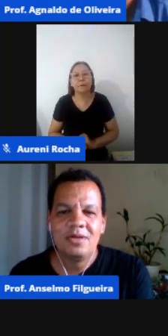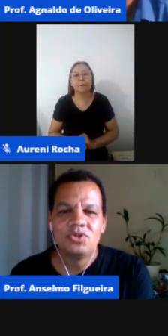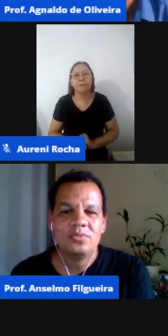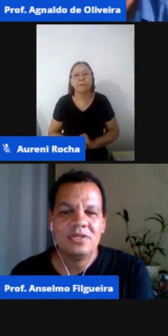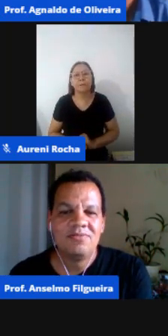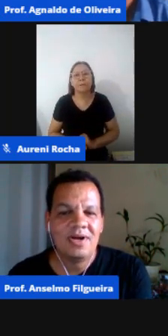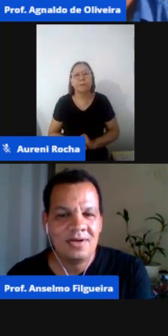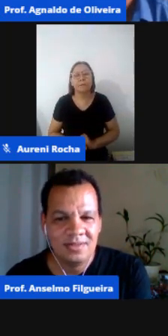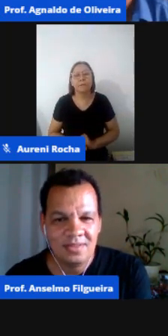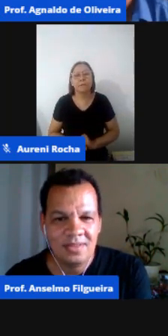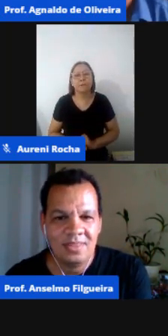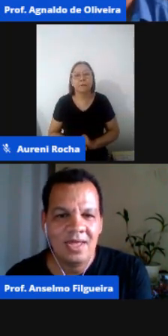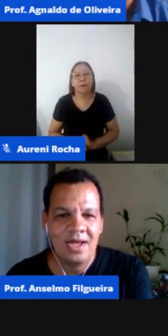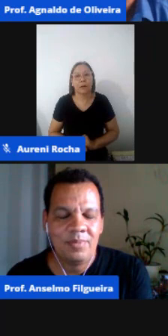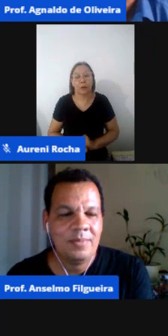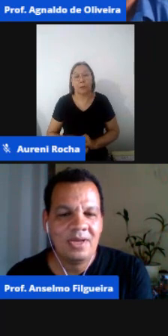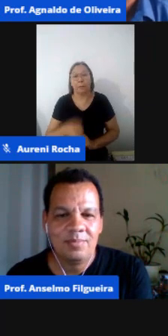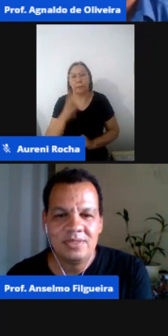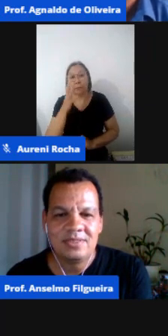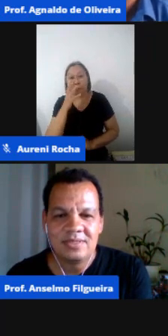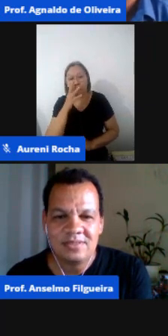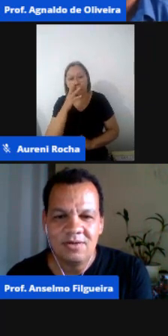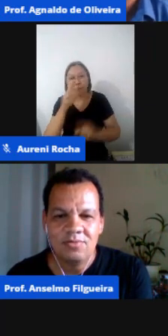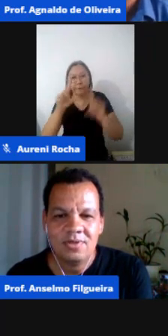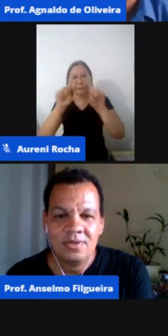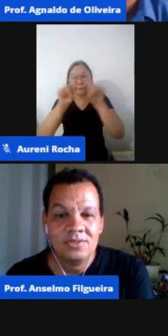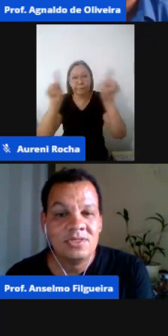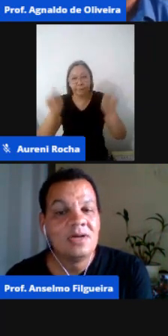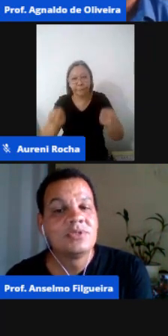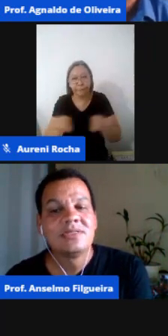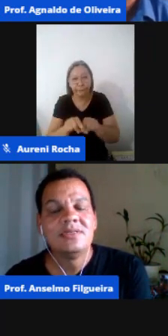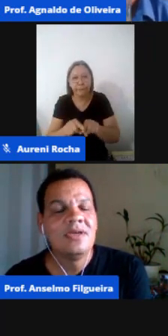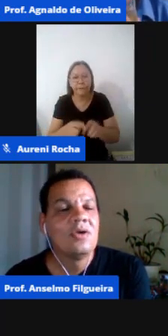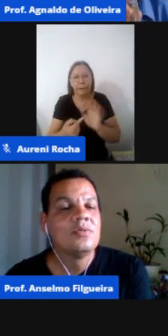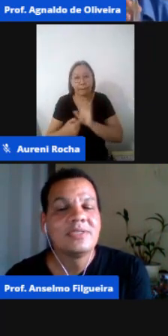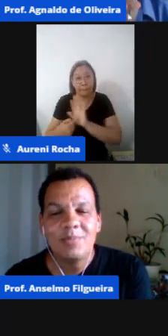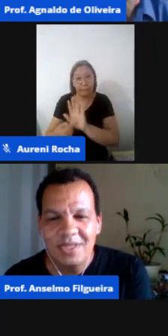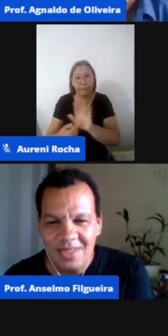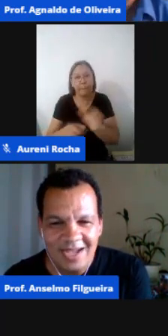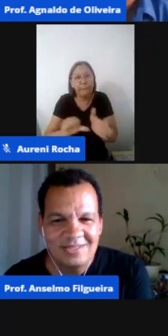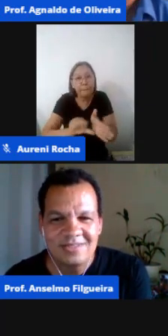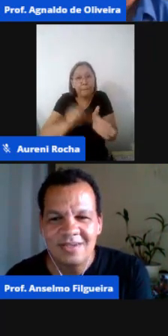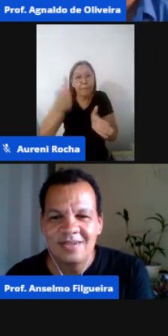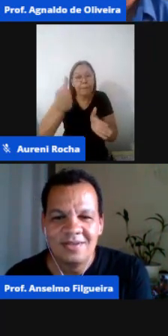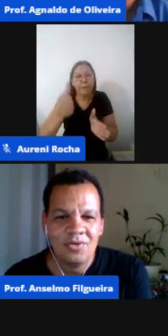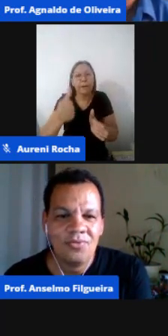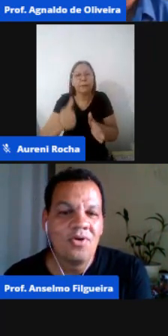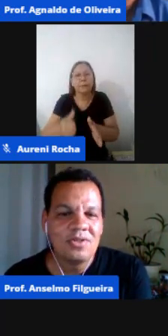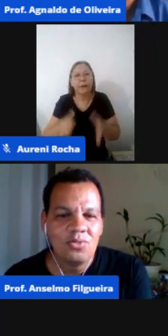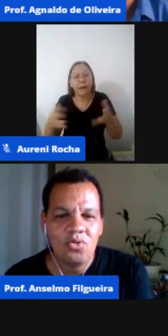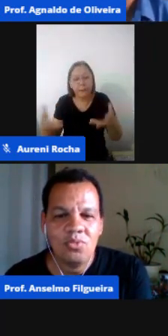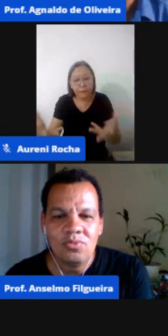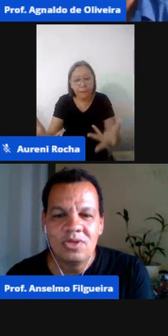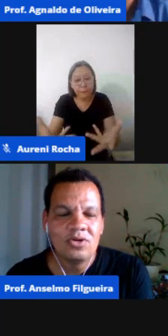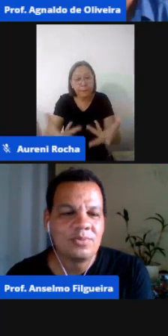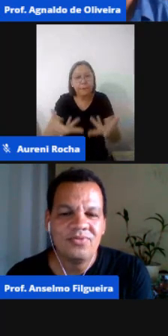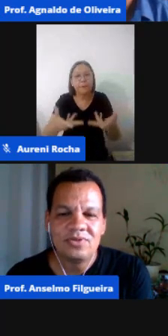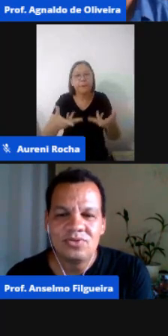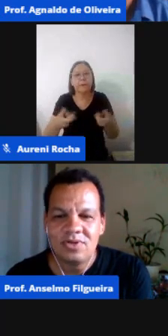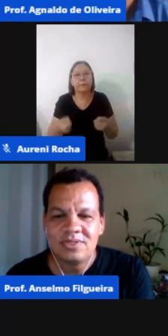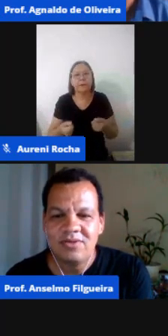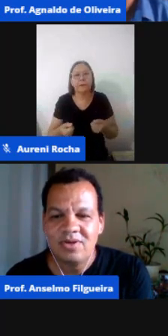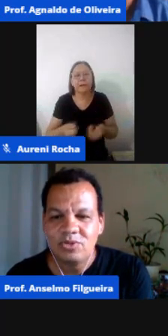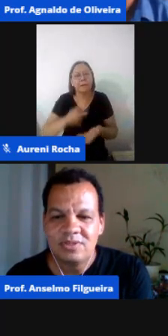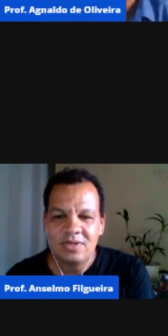Pois já podemos observar na primeira representação, digamos assim, algumas habilidades, né, fora do comum que